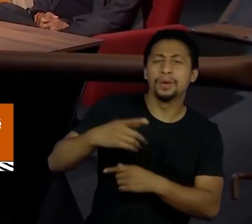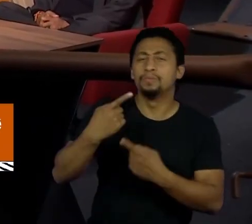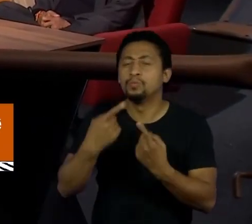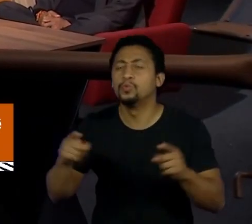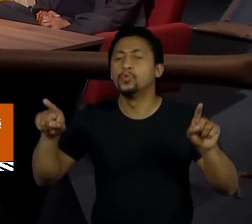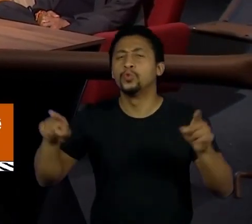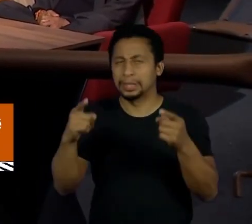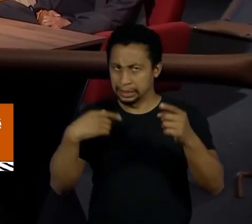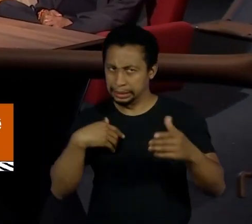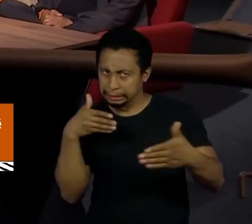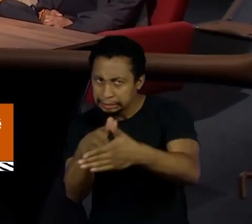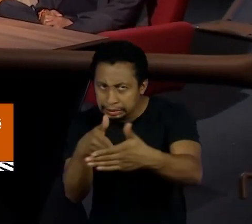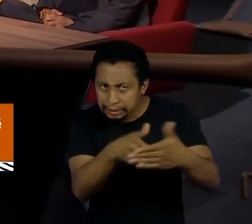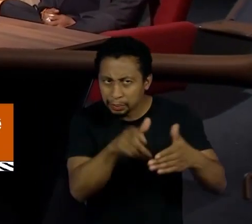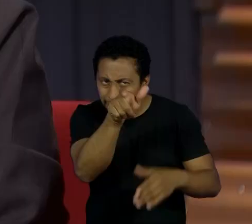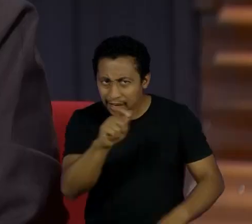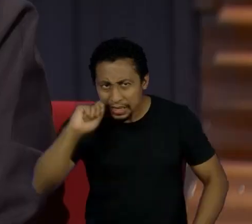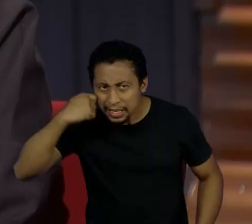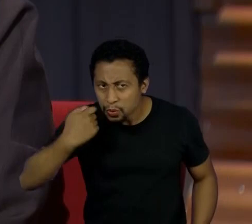negra